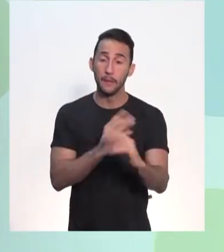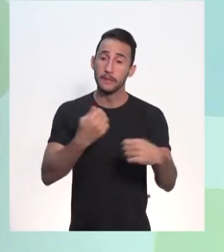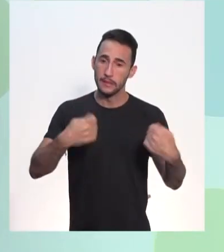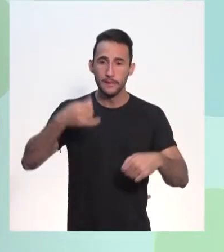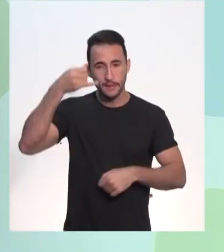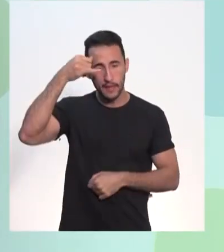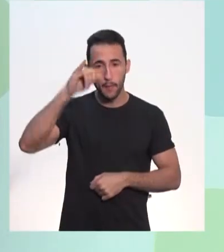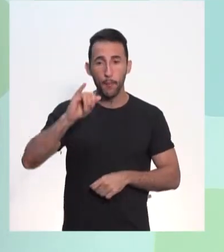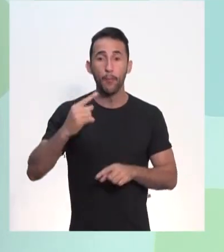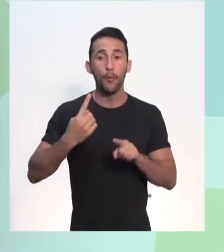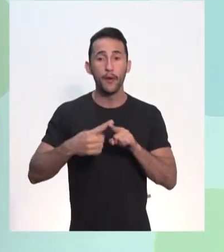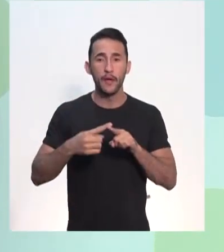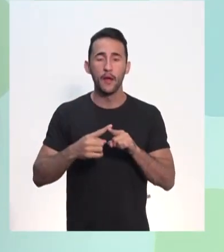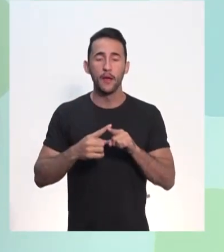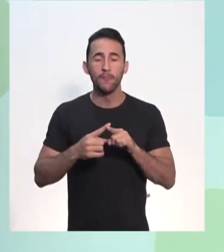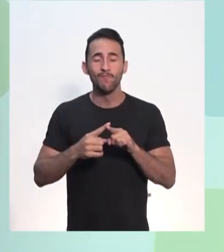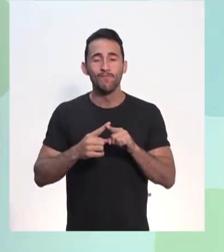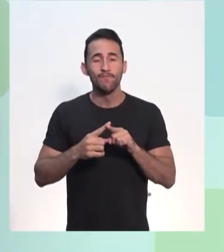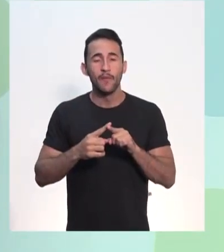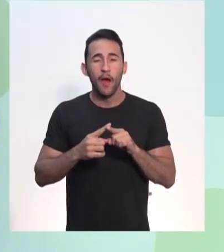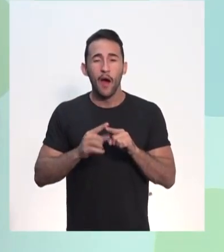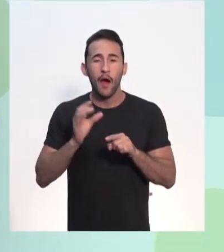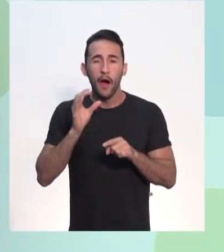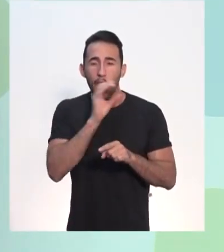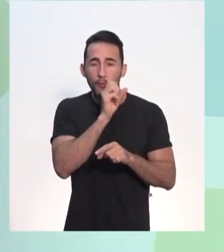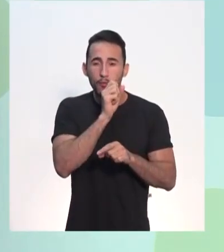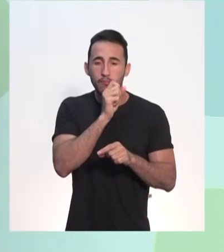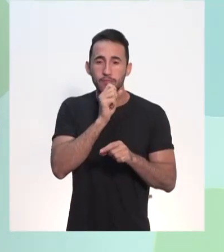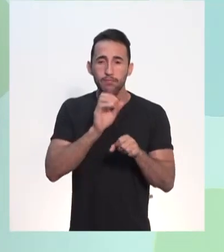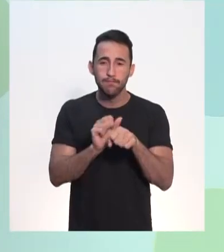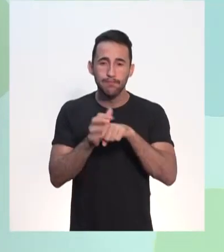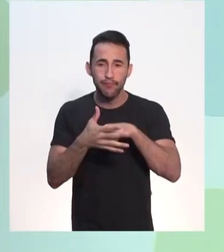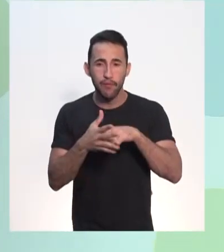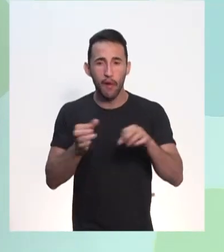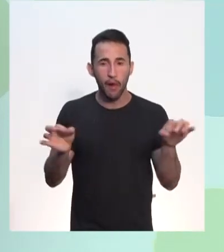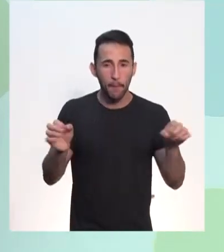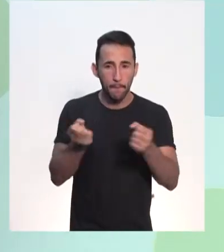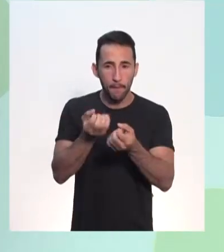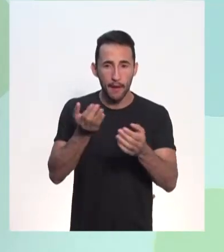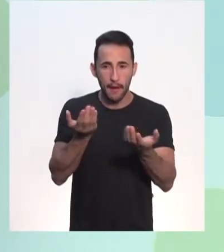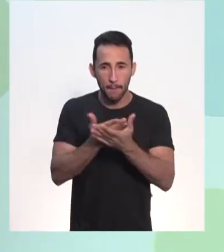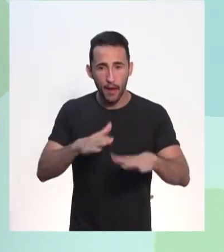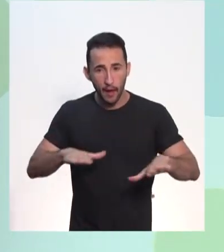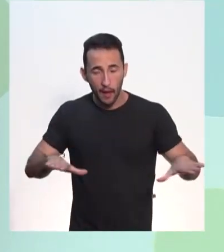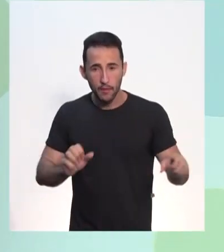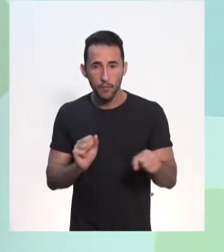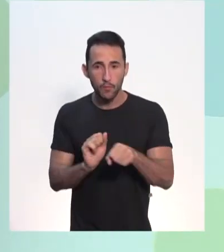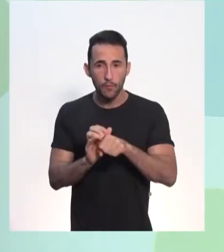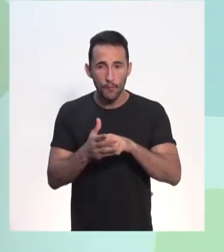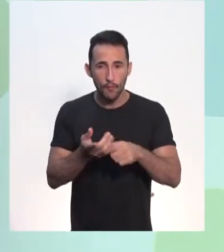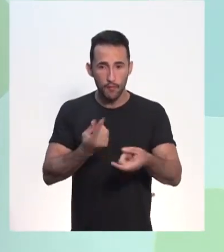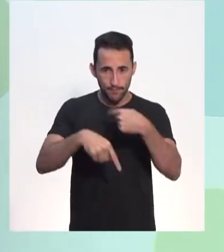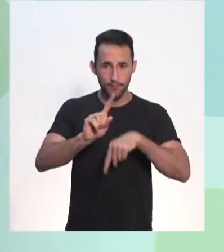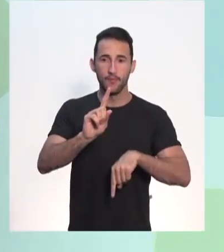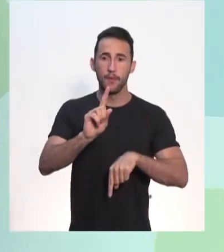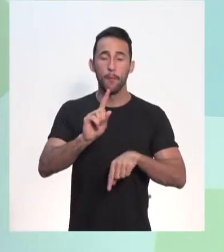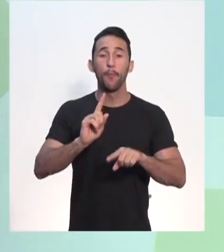possa superar esse momento da melhor forma possível. Então nós temos um grande desafio agora, que é justamente